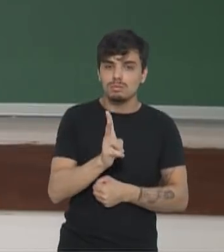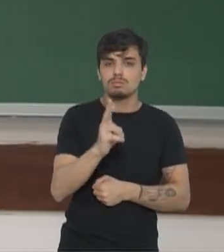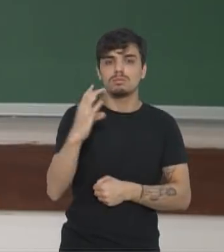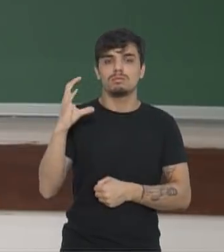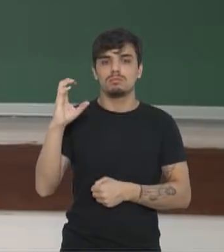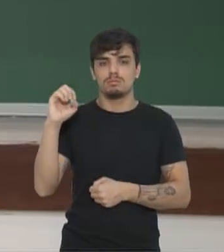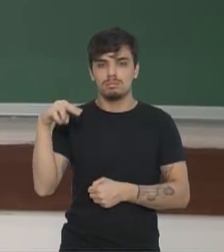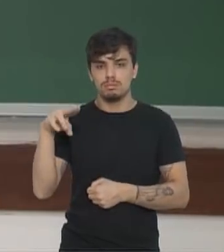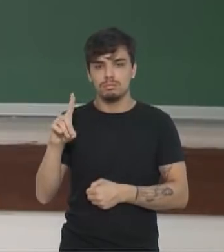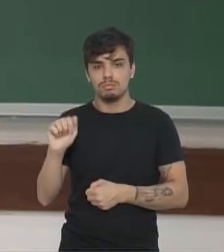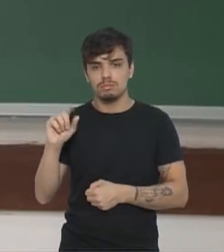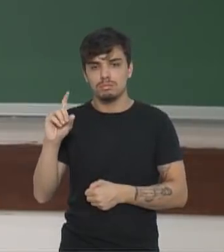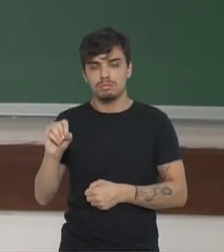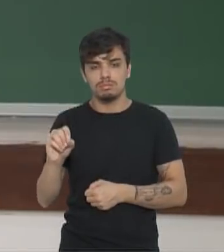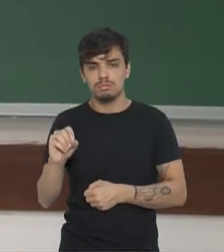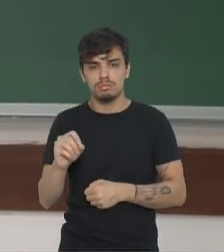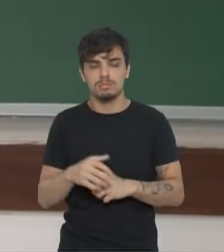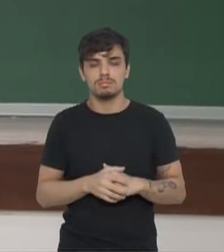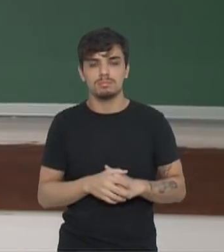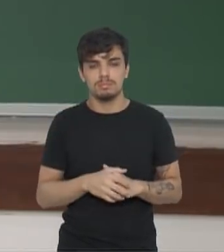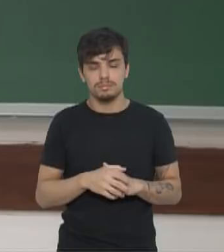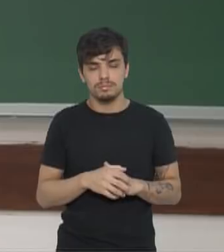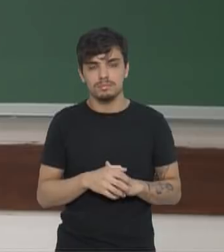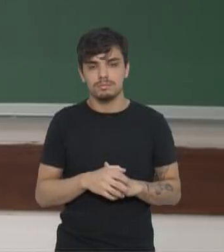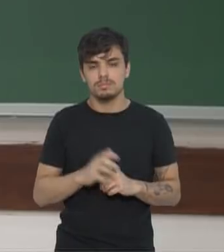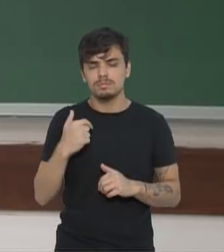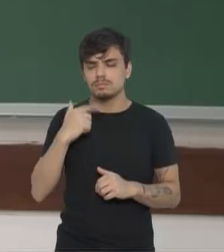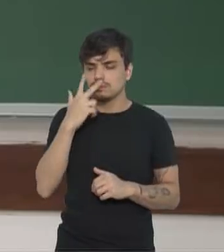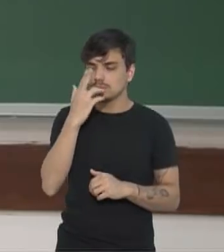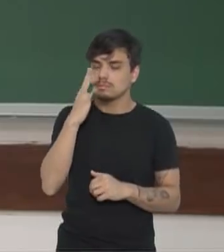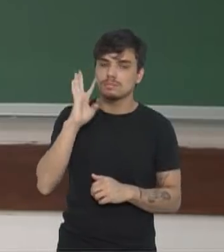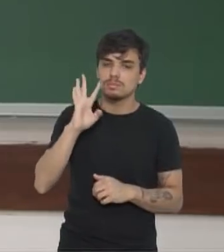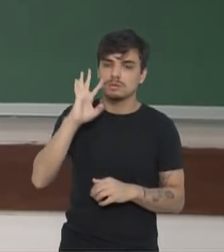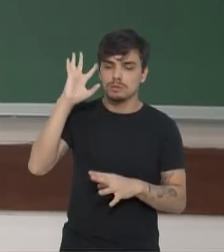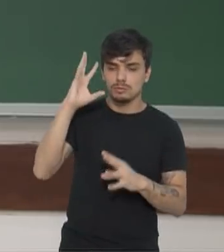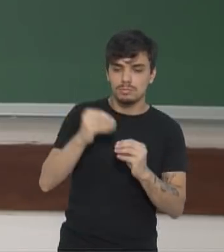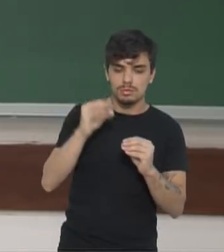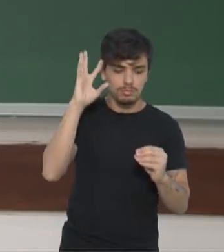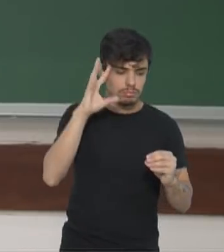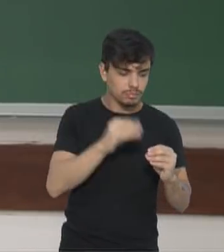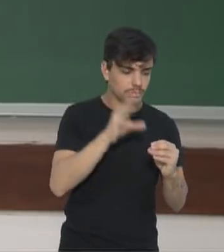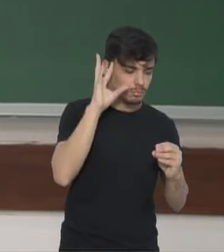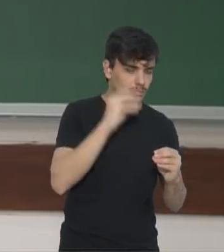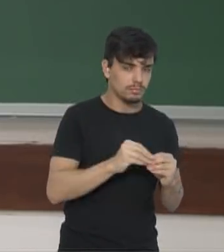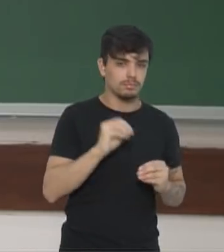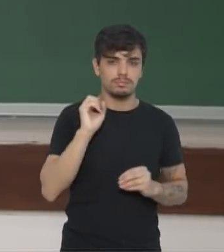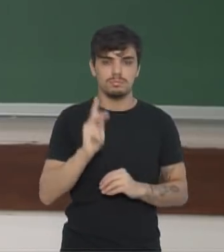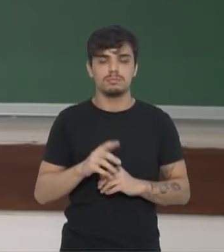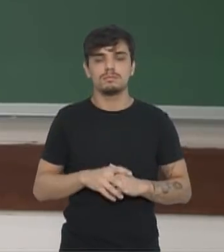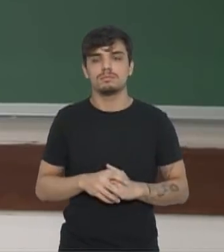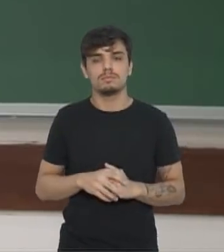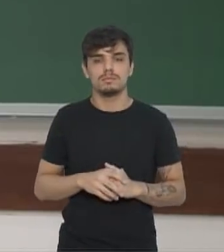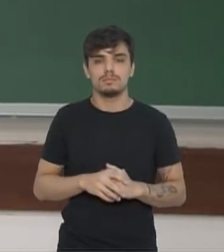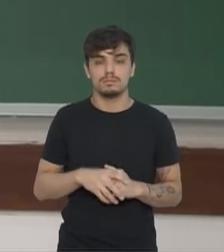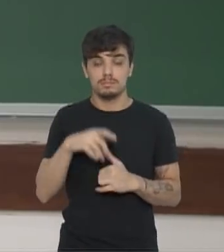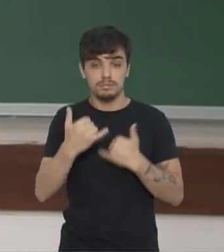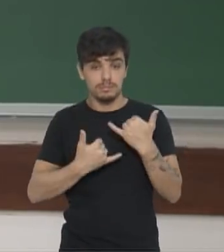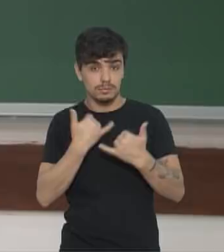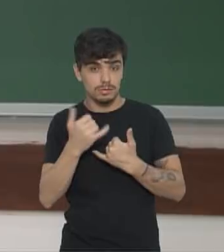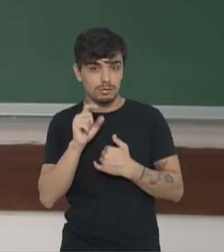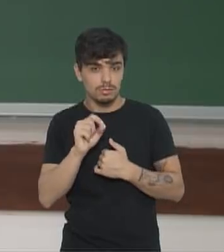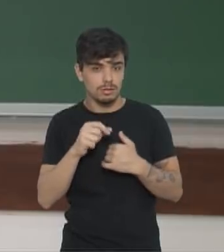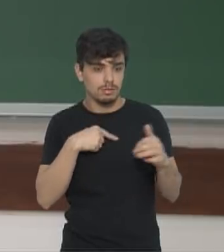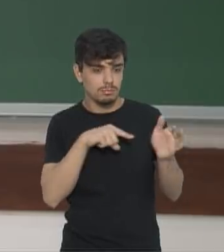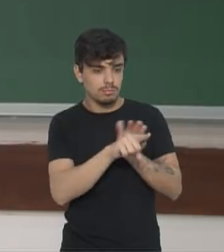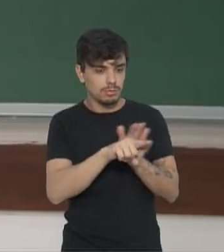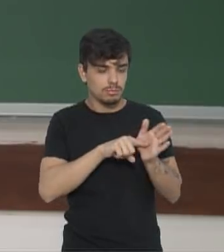Leão e Castela, não vamos se emancipar. Então eu acho bacana nós entendermos as duas fontes. Nessas brincadeiras eu pesquisei, inclusive,